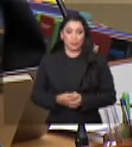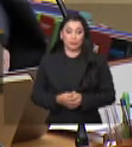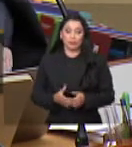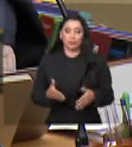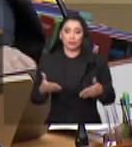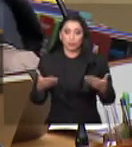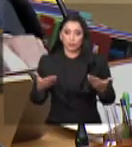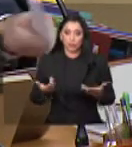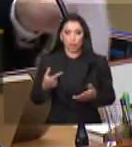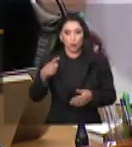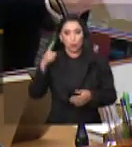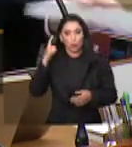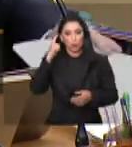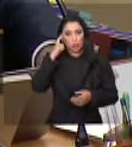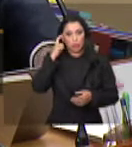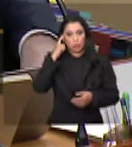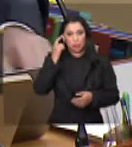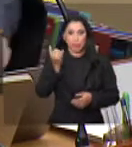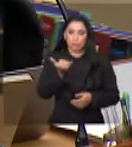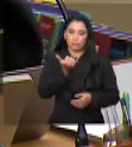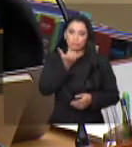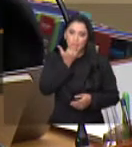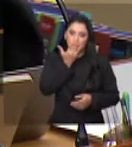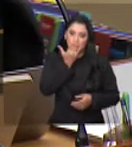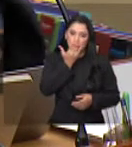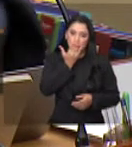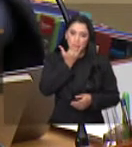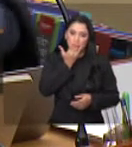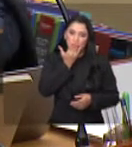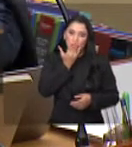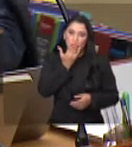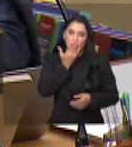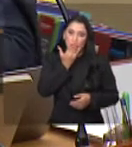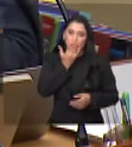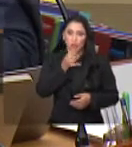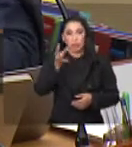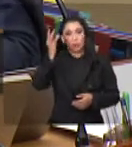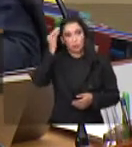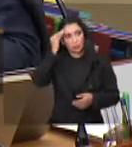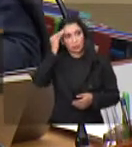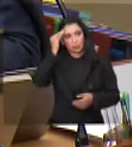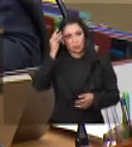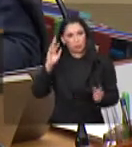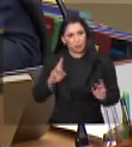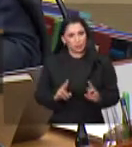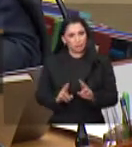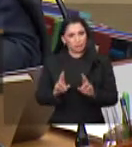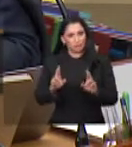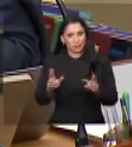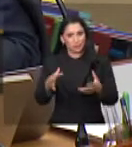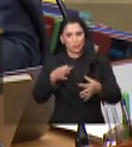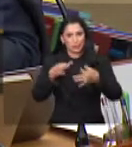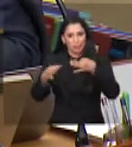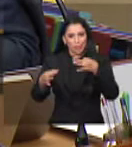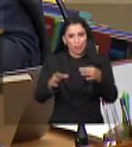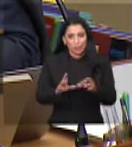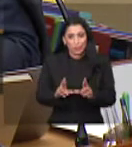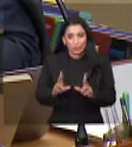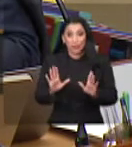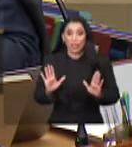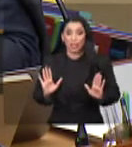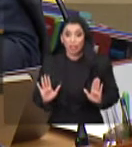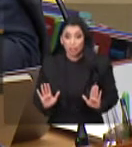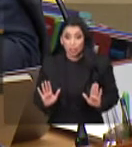portanto penso com a devida vênia aos entendimentos em contrário que é uma questão